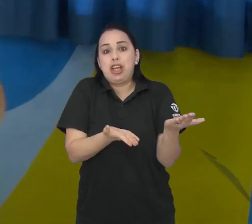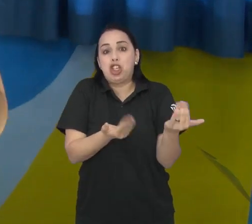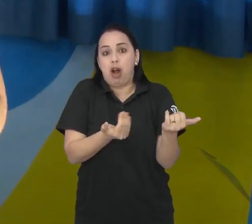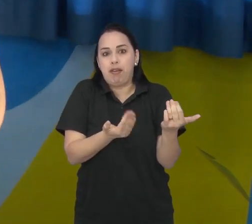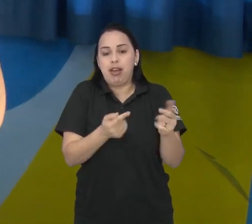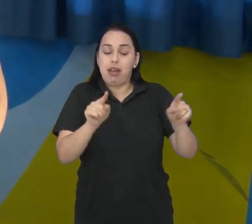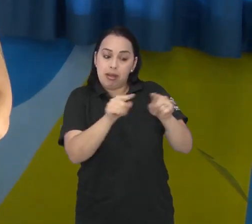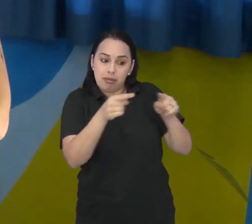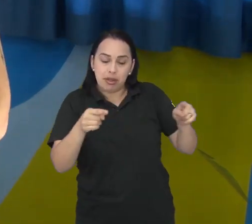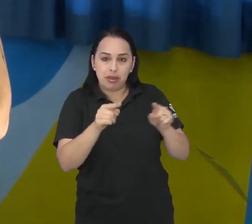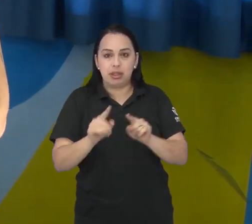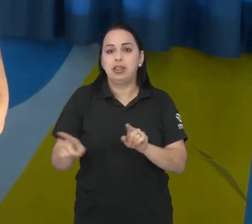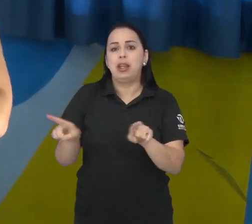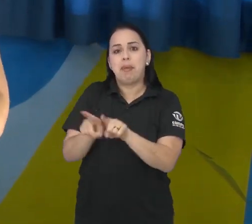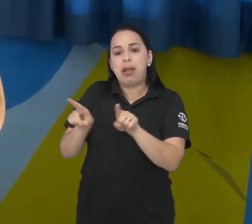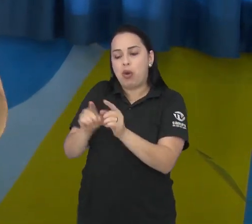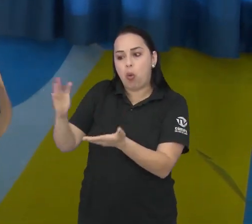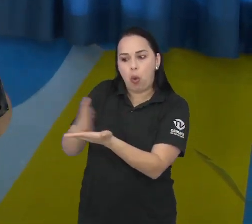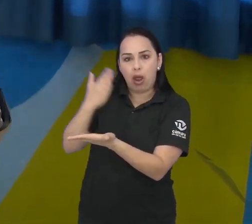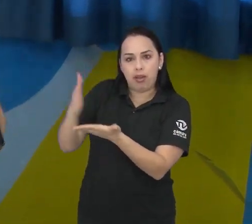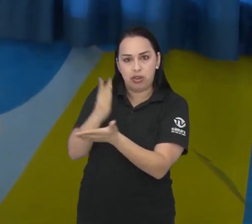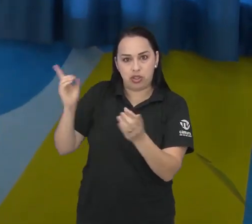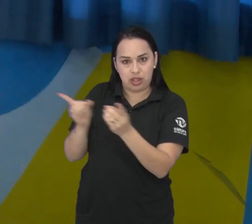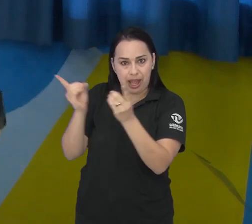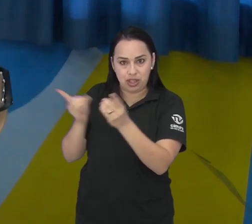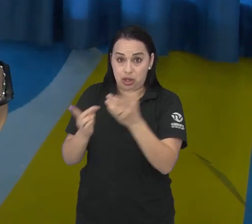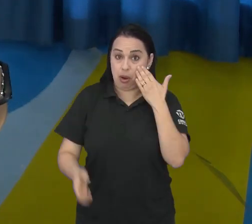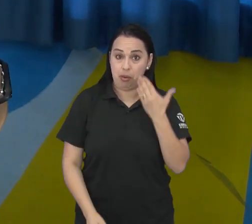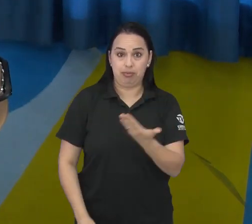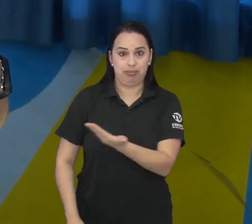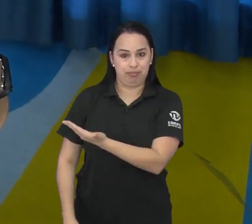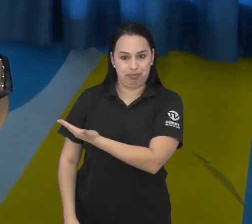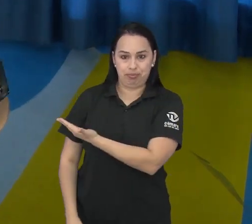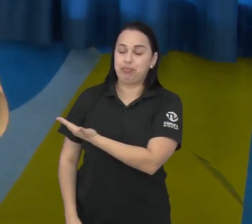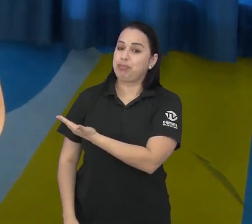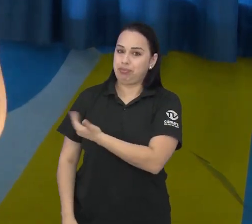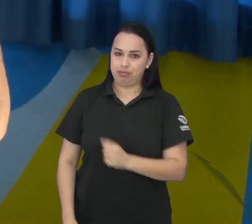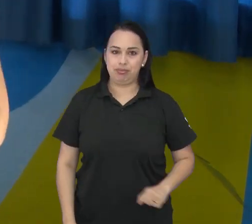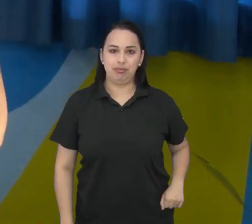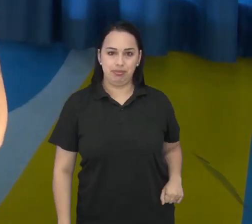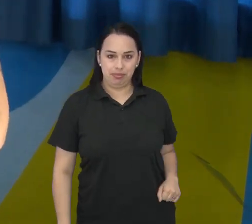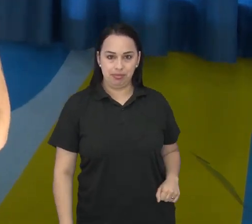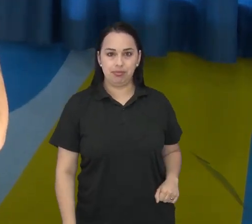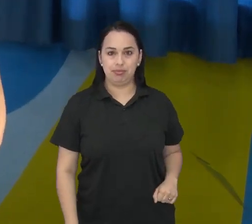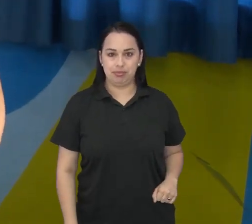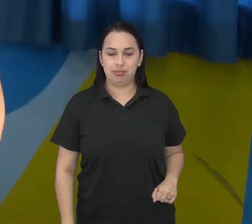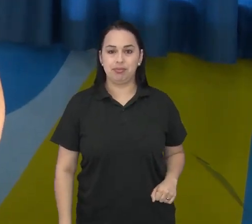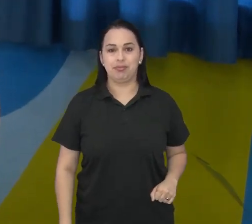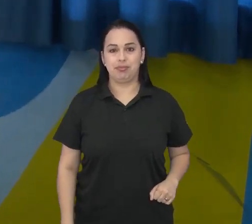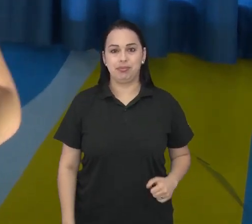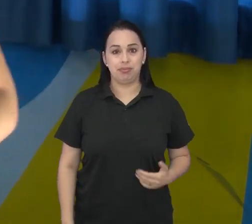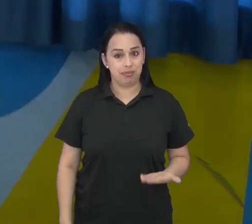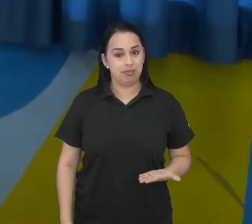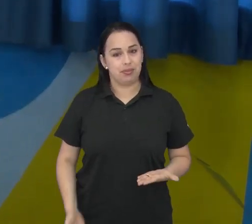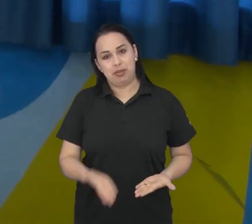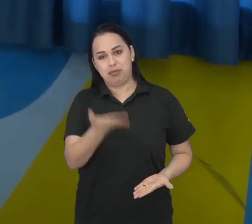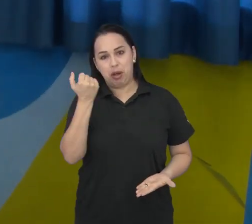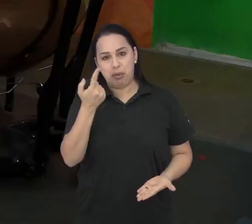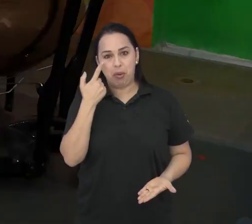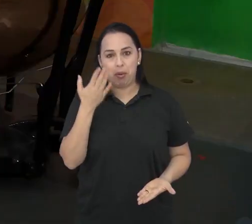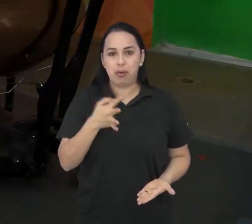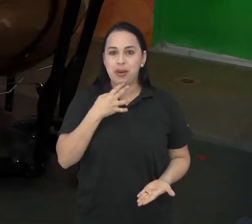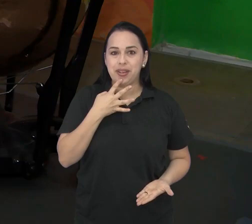também falando do livro didático que o Guilherme lançou. Olha aqui o livro, ó. É o Ritmos Africanos do Malawi. Vamos lá